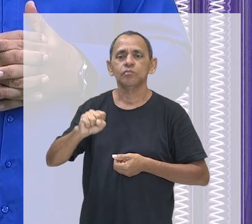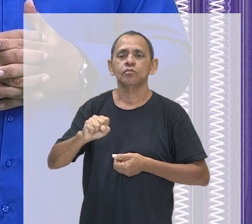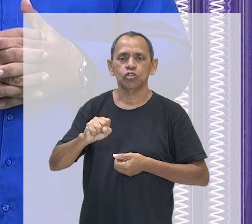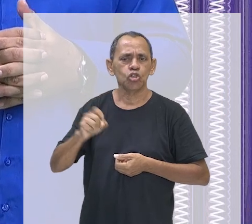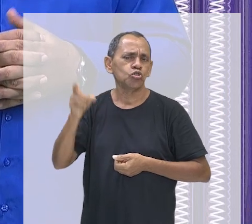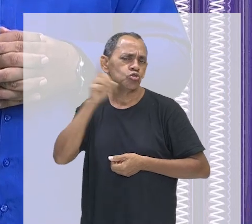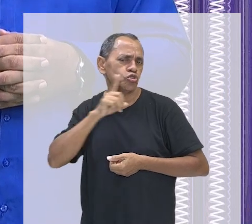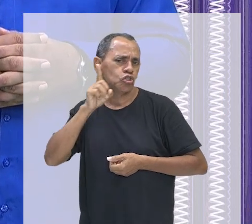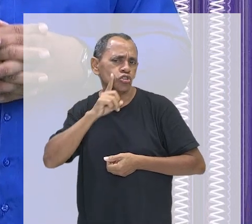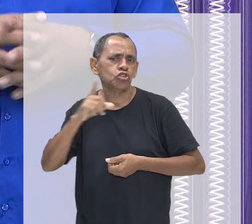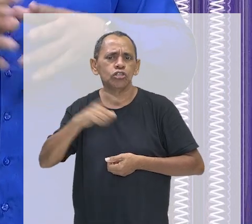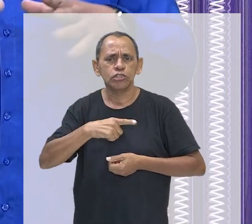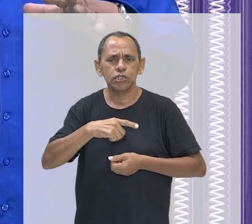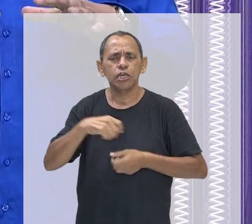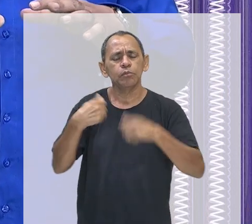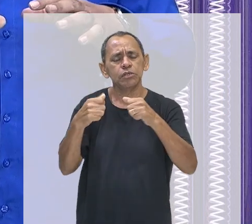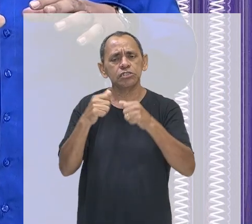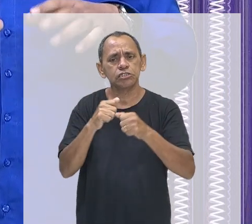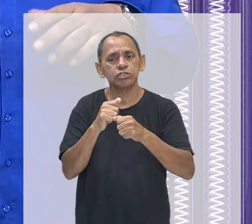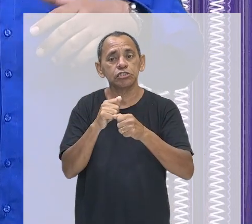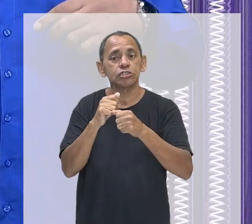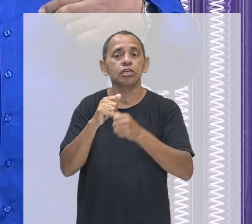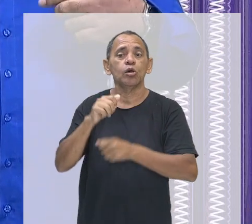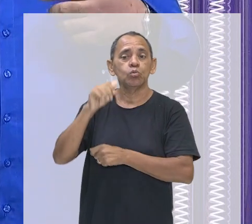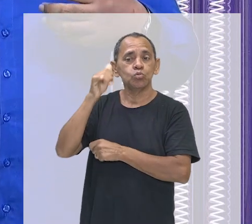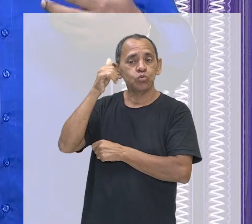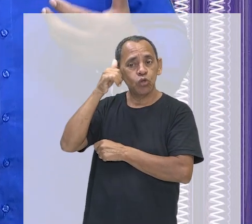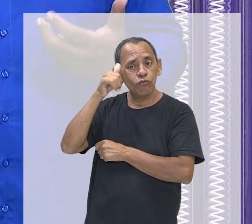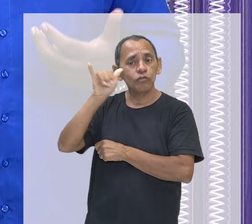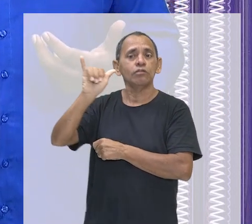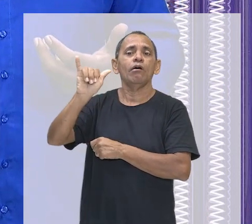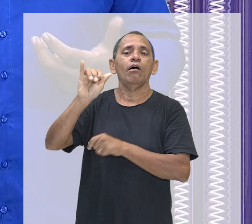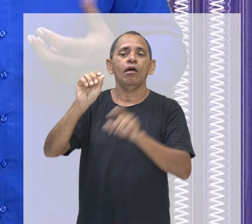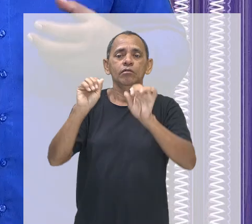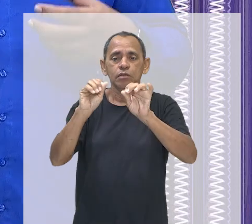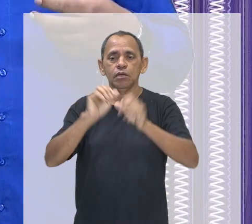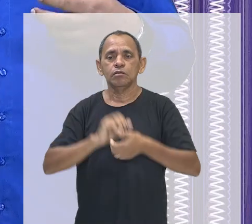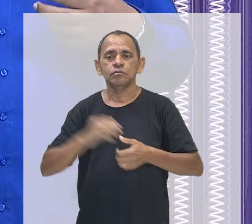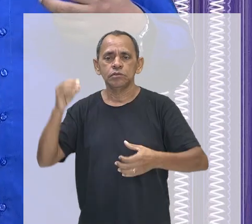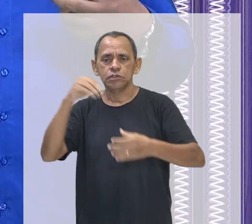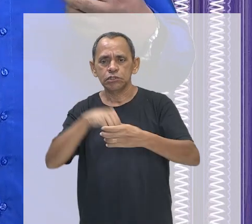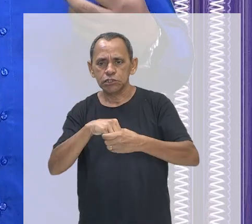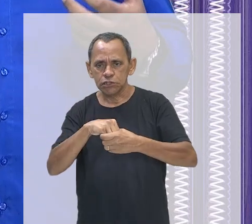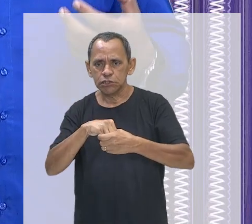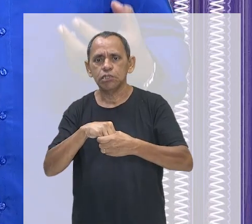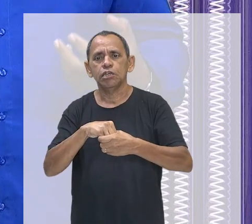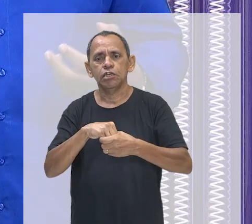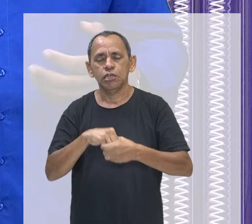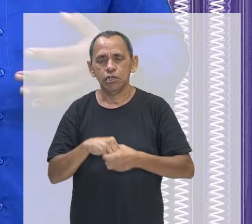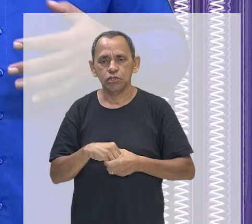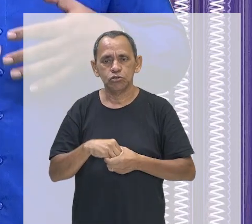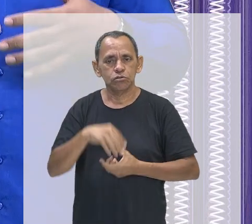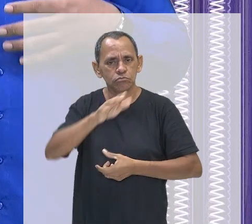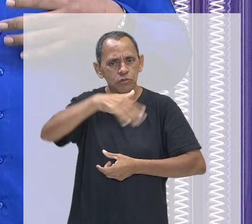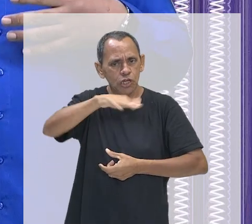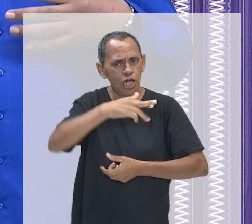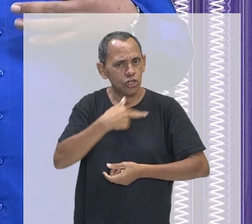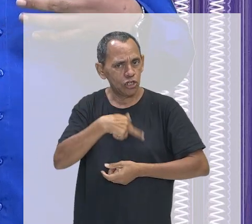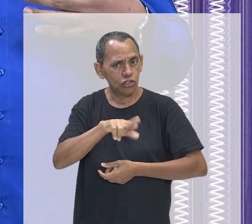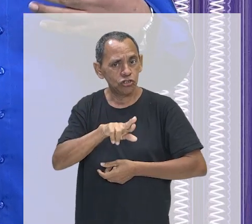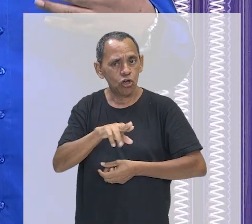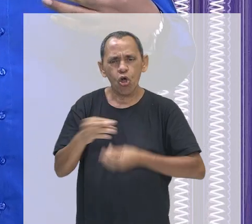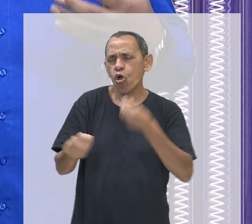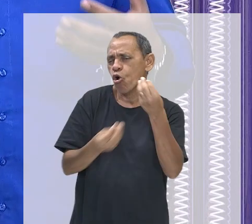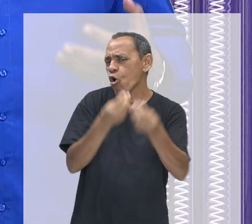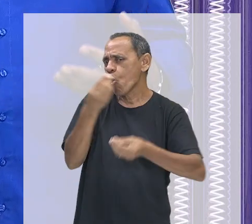evitar, tá certo? Agora vamos ver, dentro da dimensão religiosa, né, como nós identificamos, como